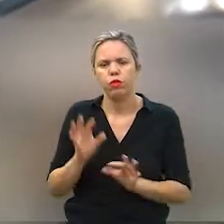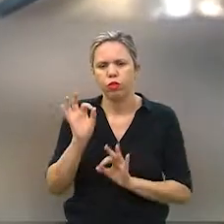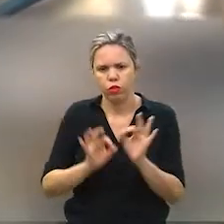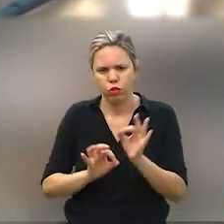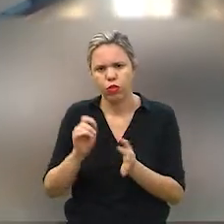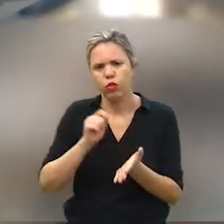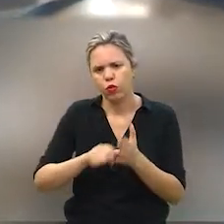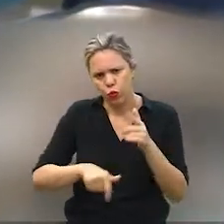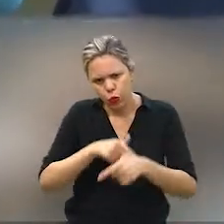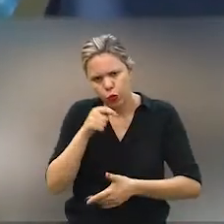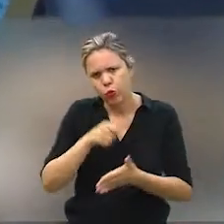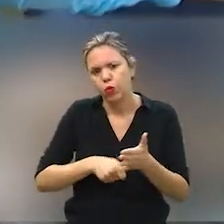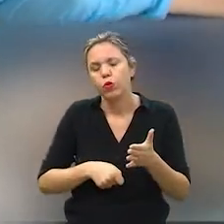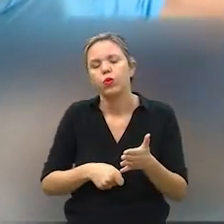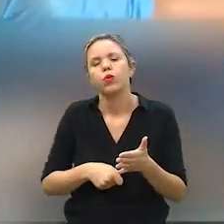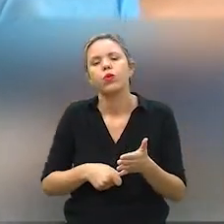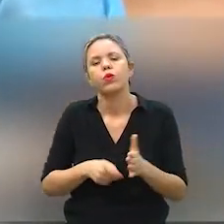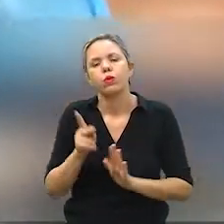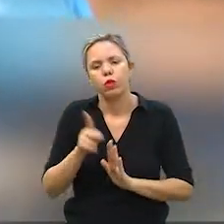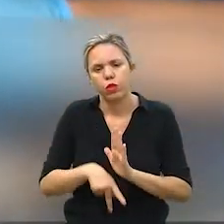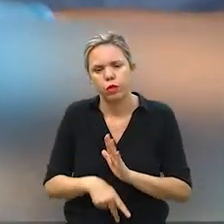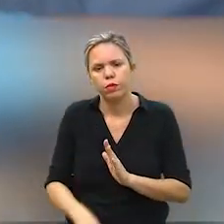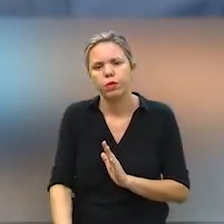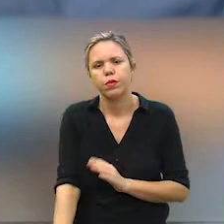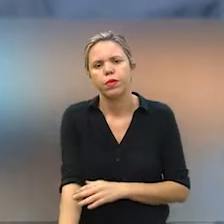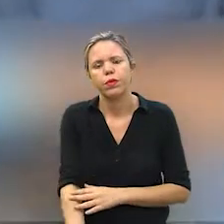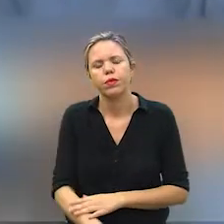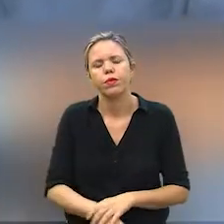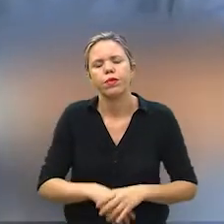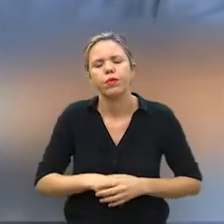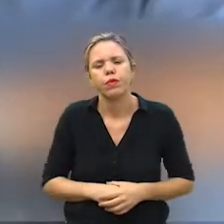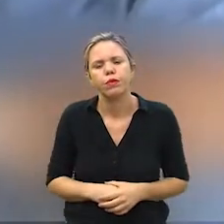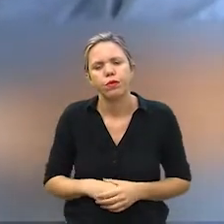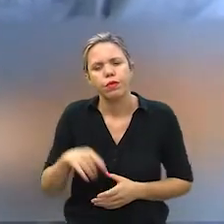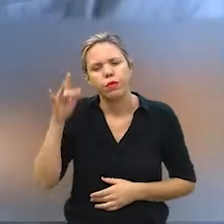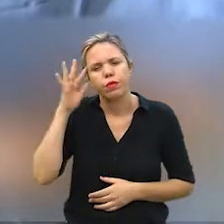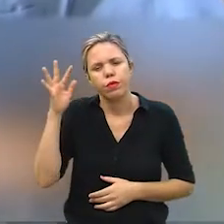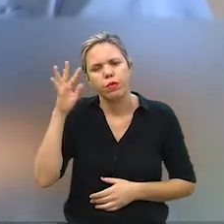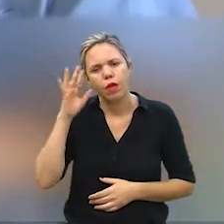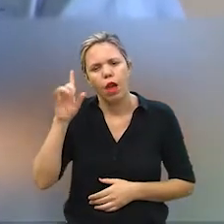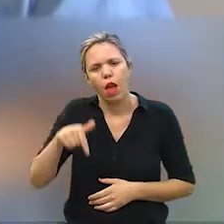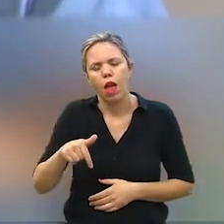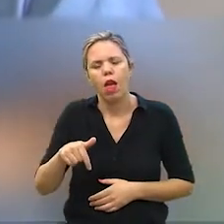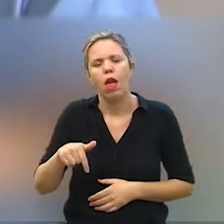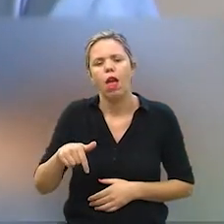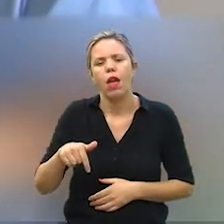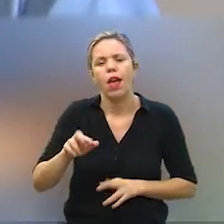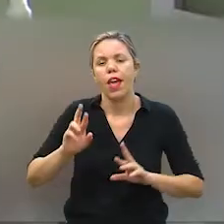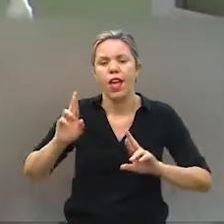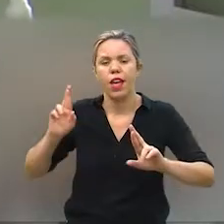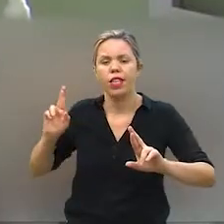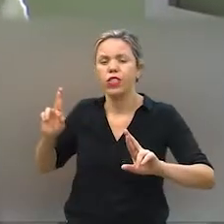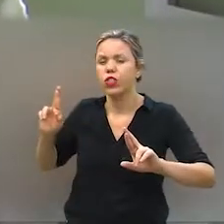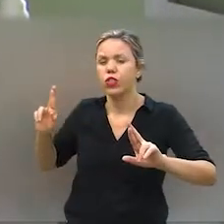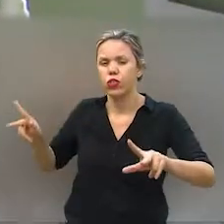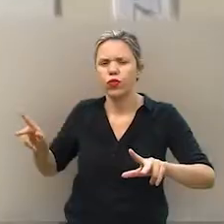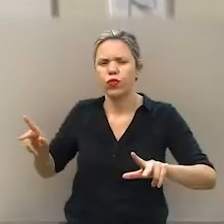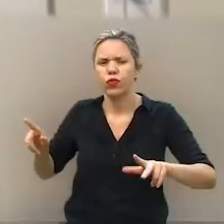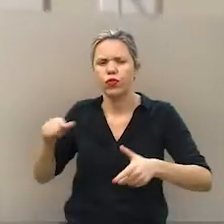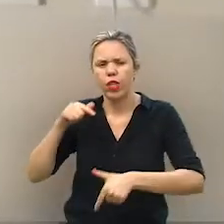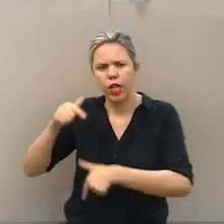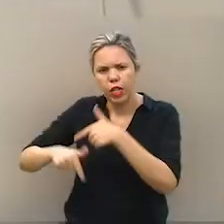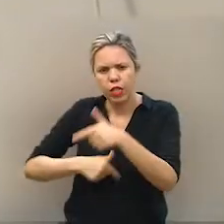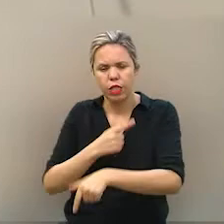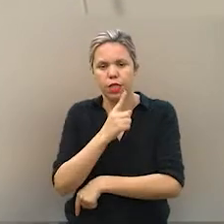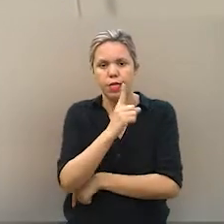elaborando, trabalhando nesse projeto. Eu imagino que é um panorama totalmente diferente dos últimos